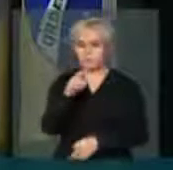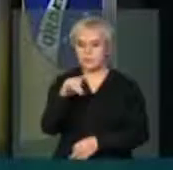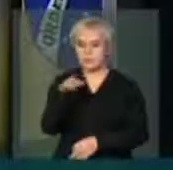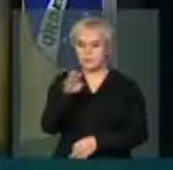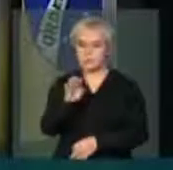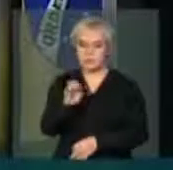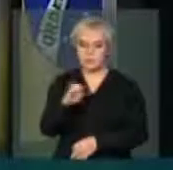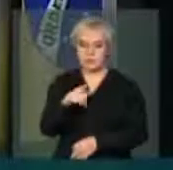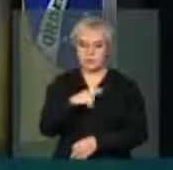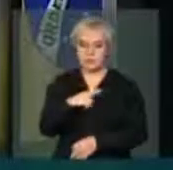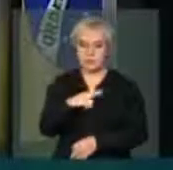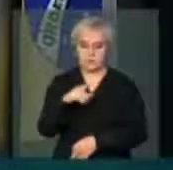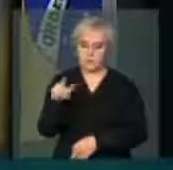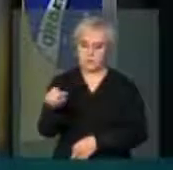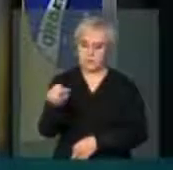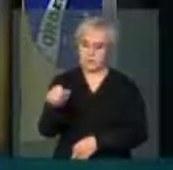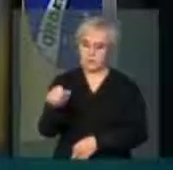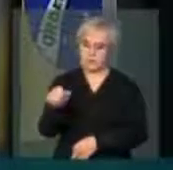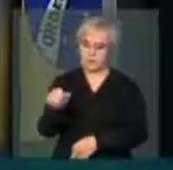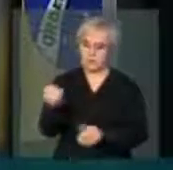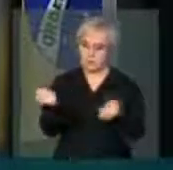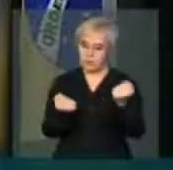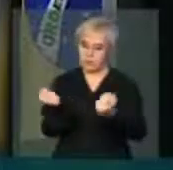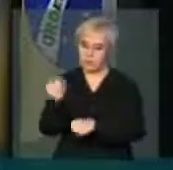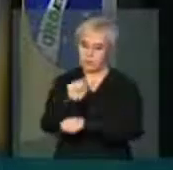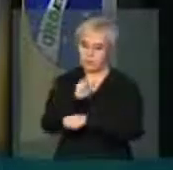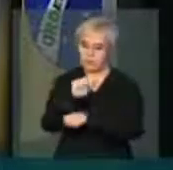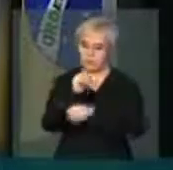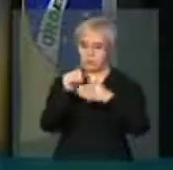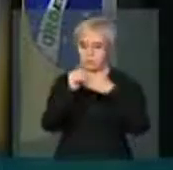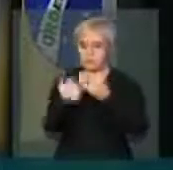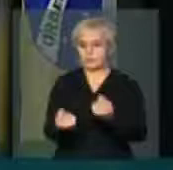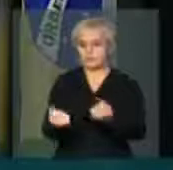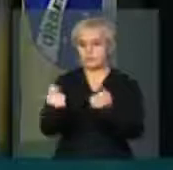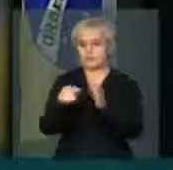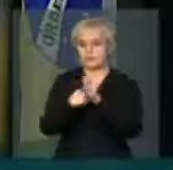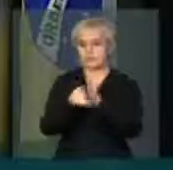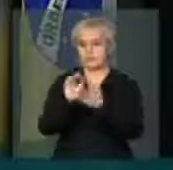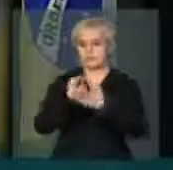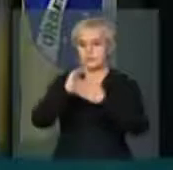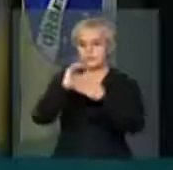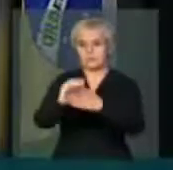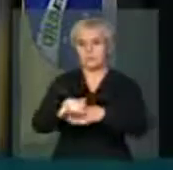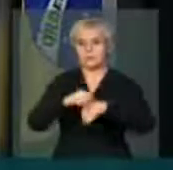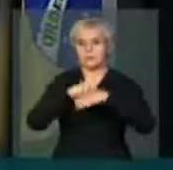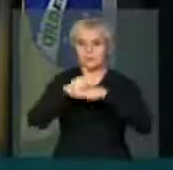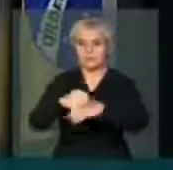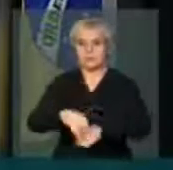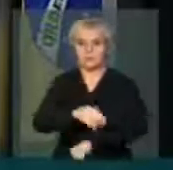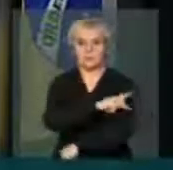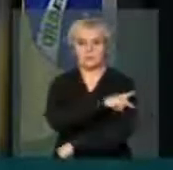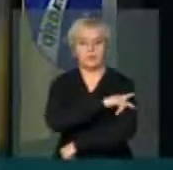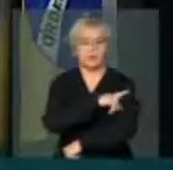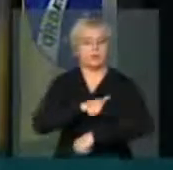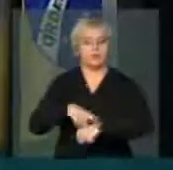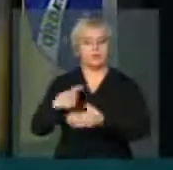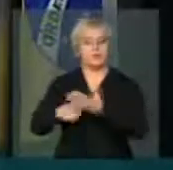primo motorista que tinha sido flagrado levando dinheiro vivo de Brasília para o Piauí durante a sua campanha